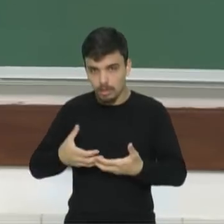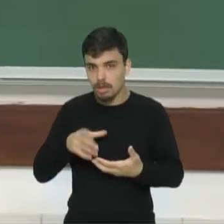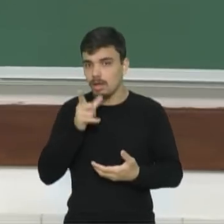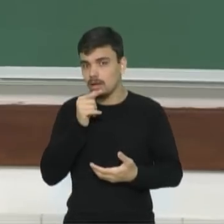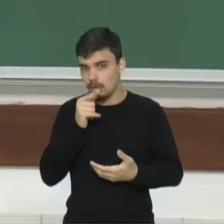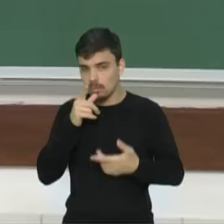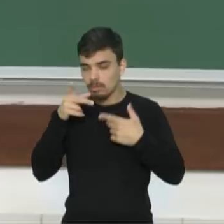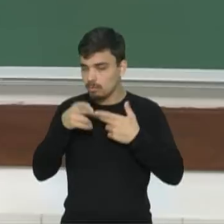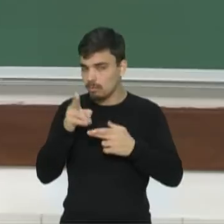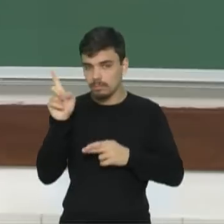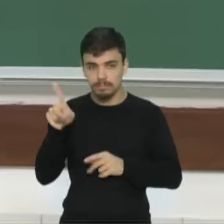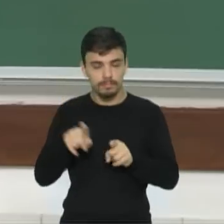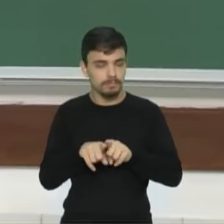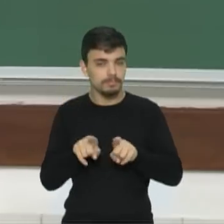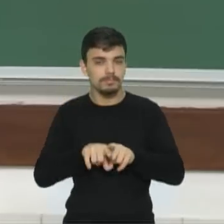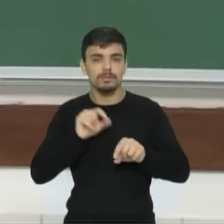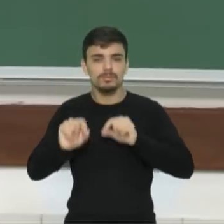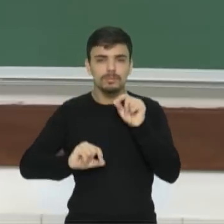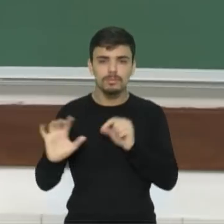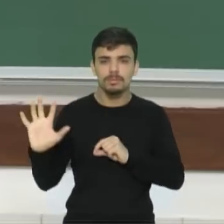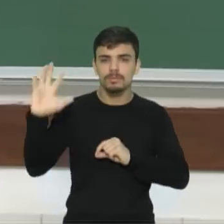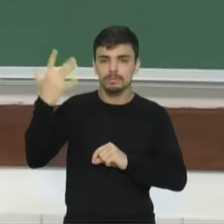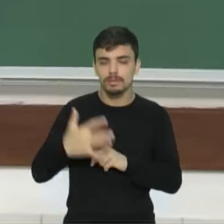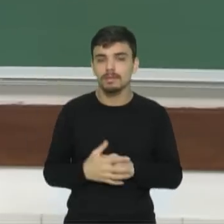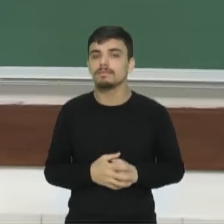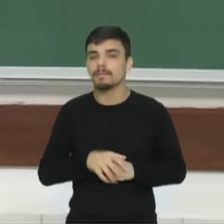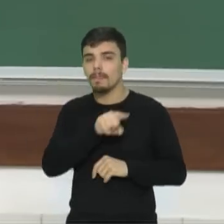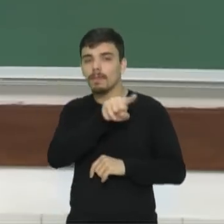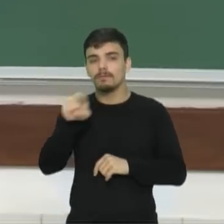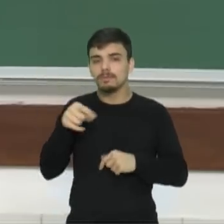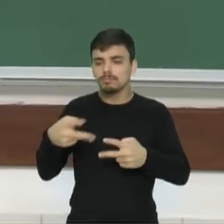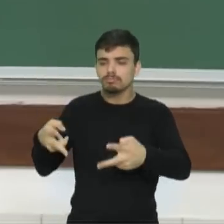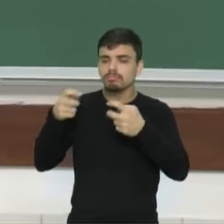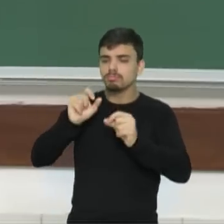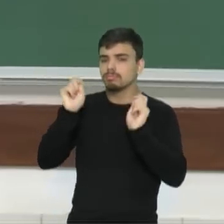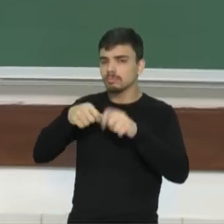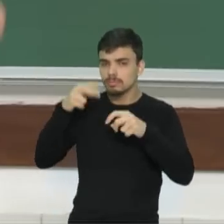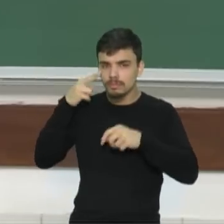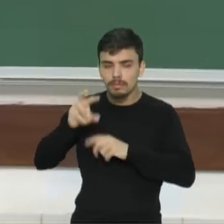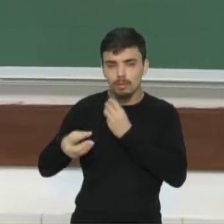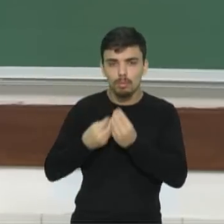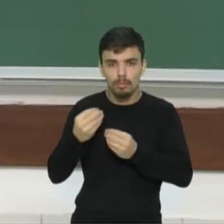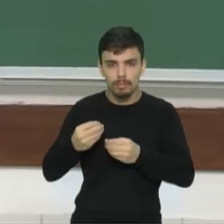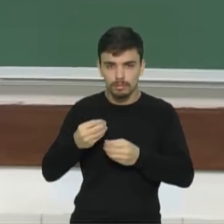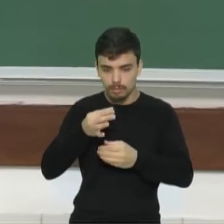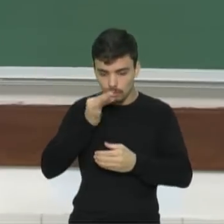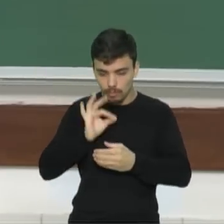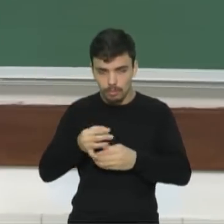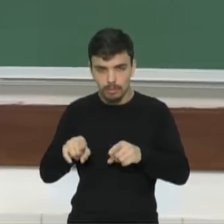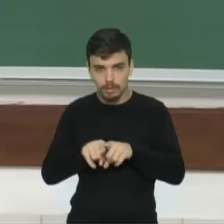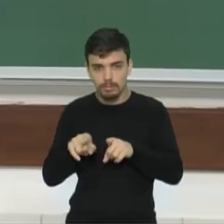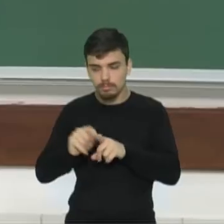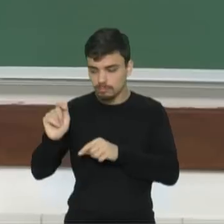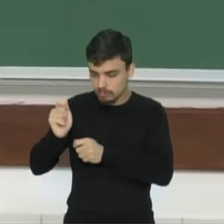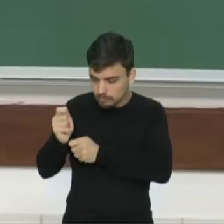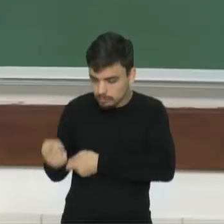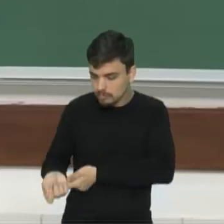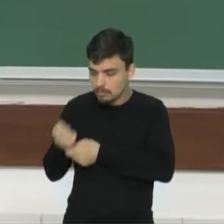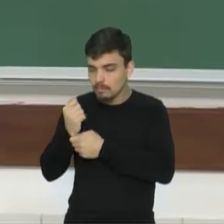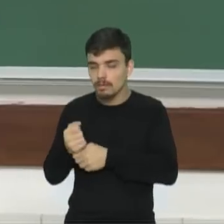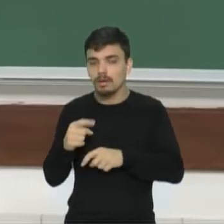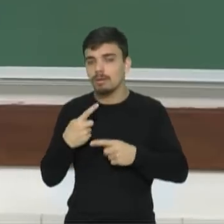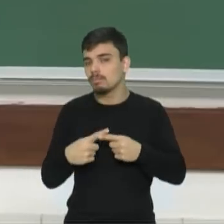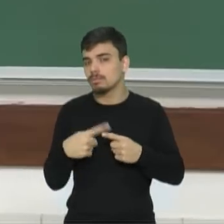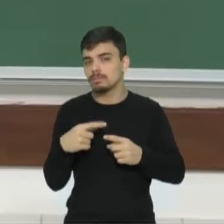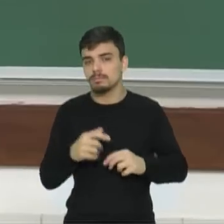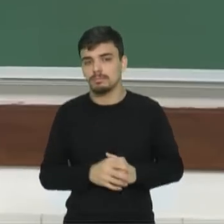é o mesmo fenômeno. O que acontece? Você só enxerga o canudo, a varinha de pesca, a mangueira. Por